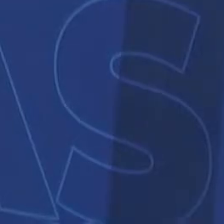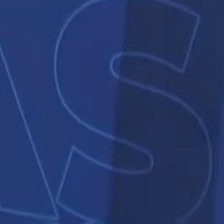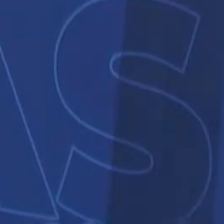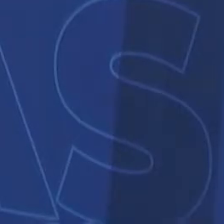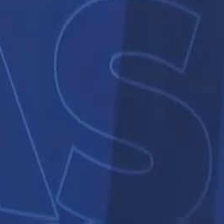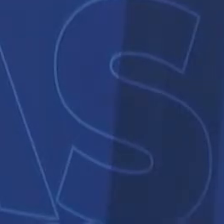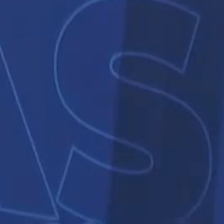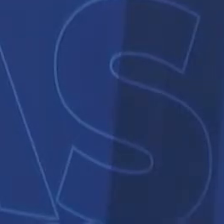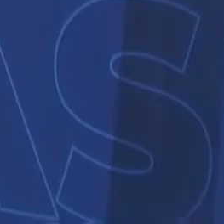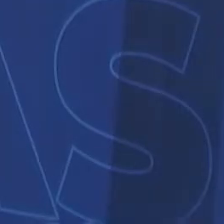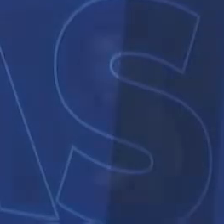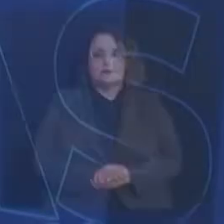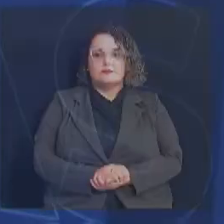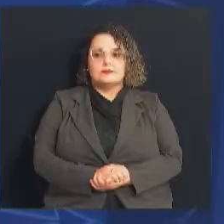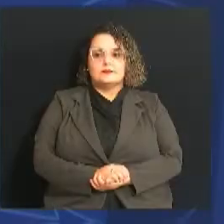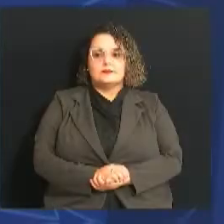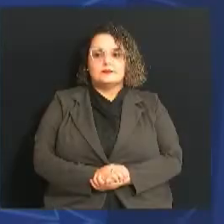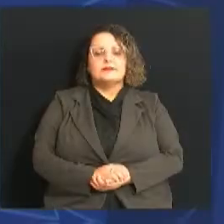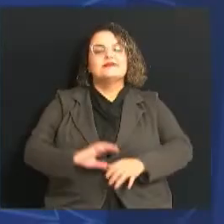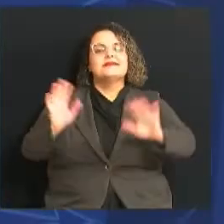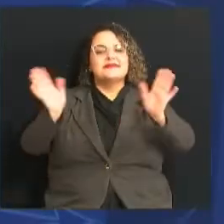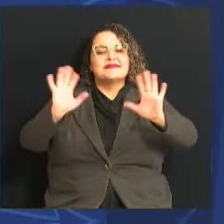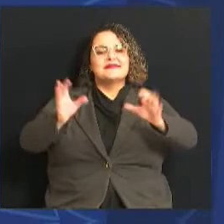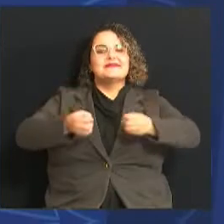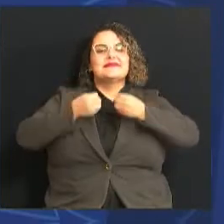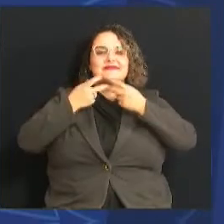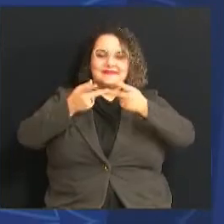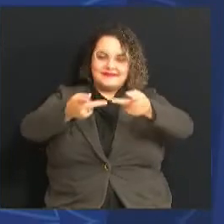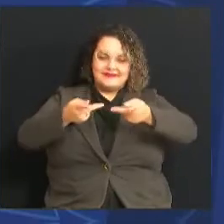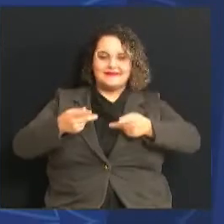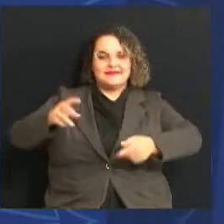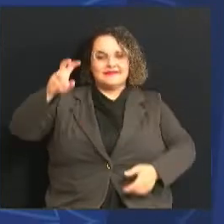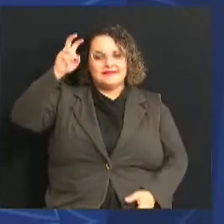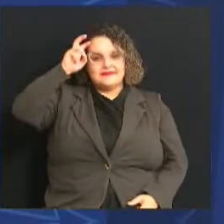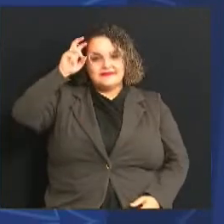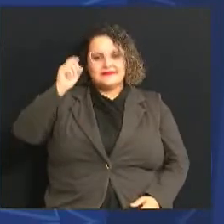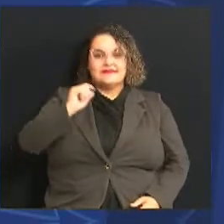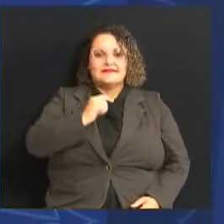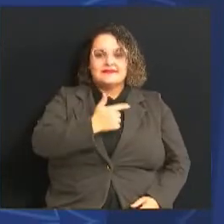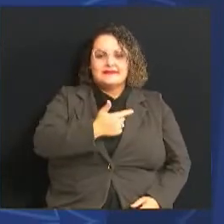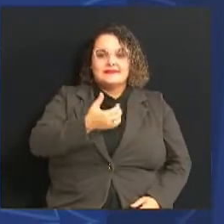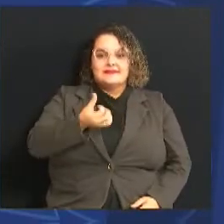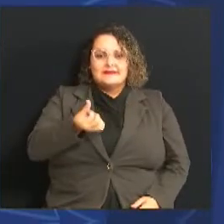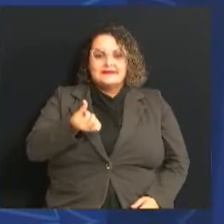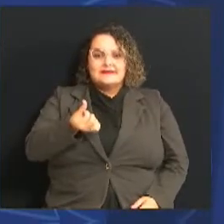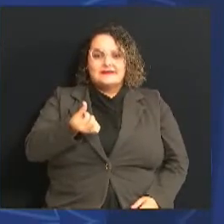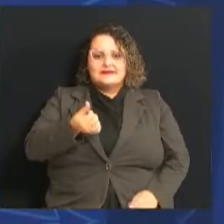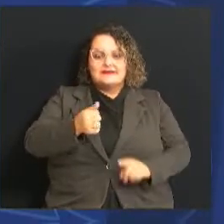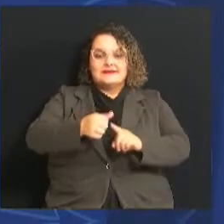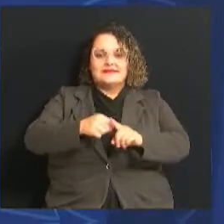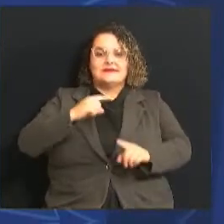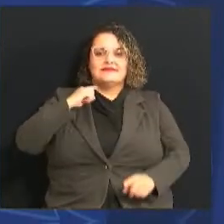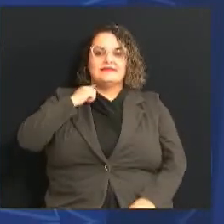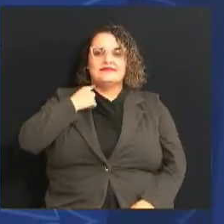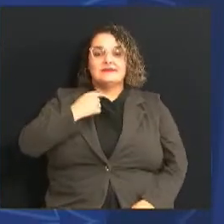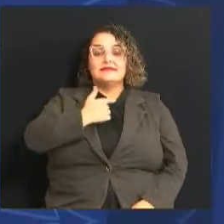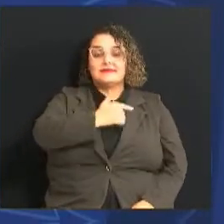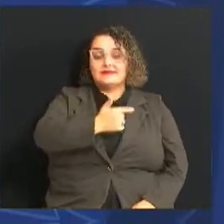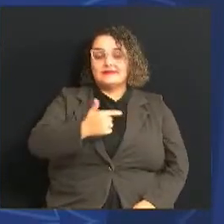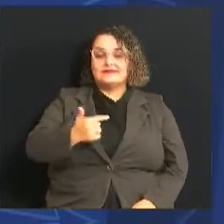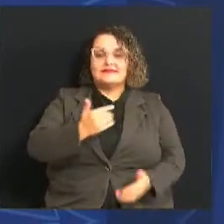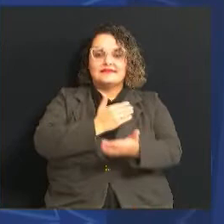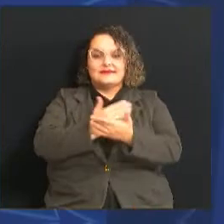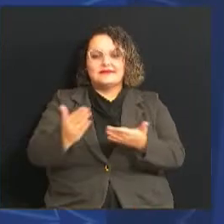Olá, seja bem-vinda, seja bem-vindo, quinta-feira, 26 de maio de 2022. Começa agora o